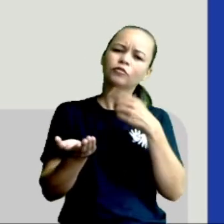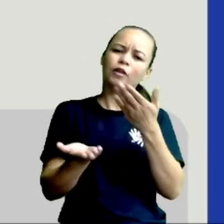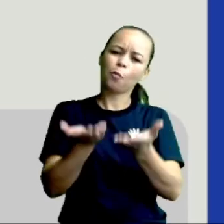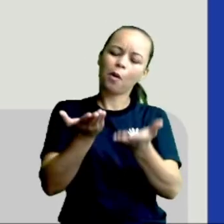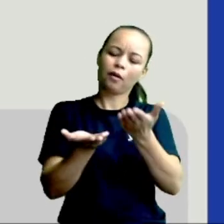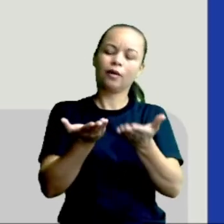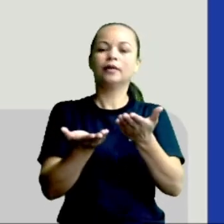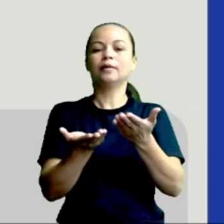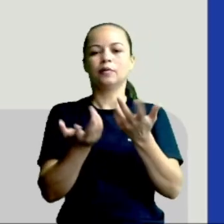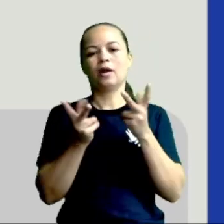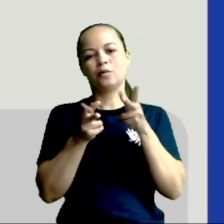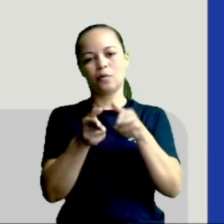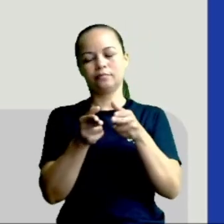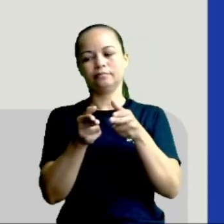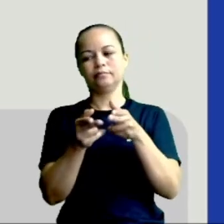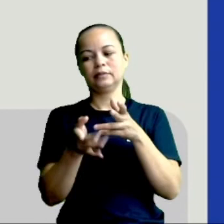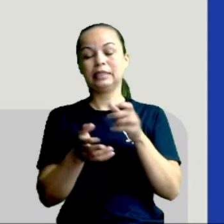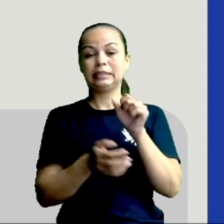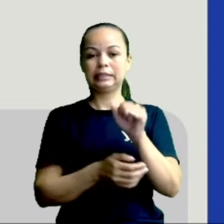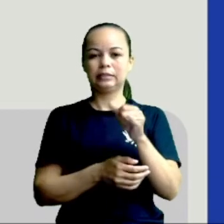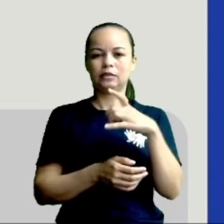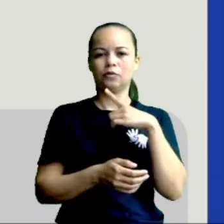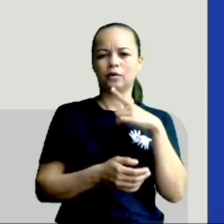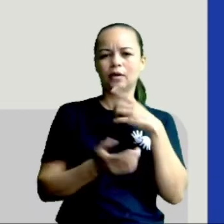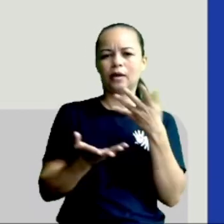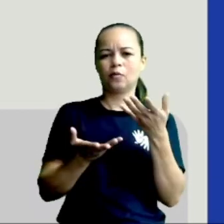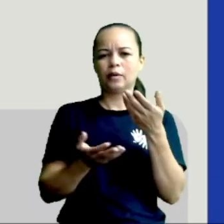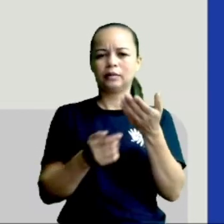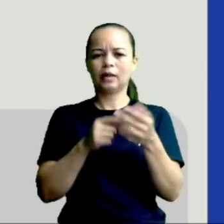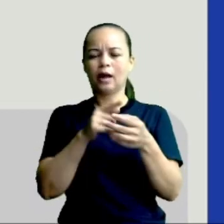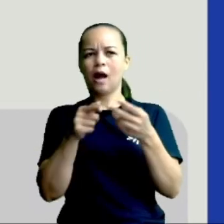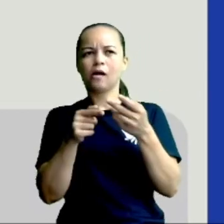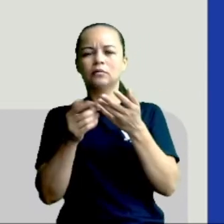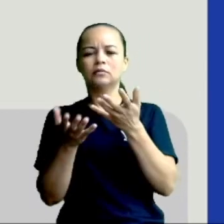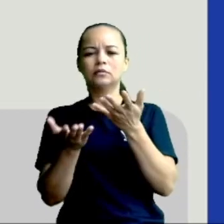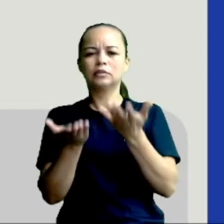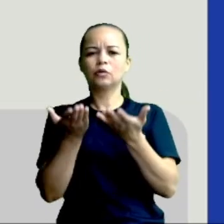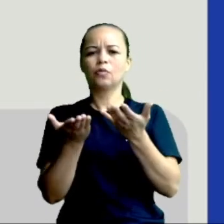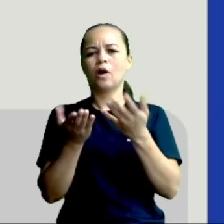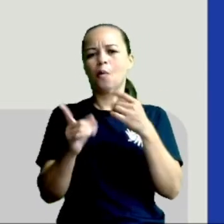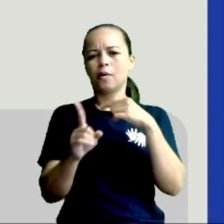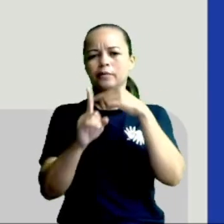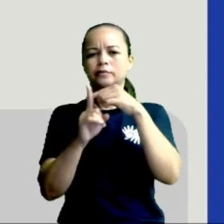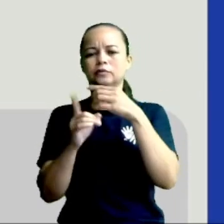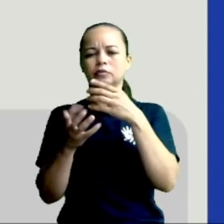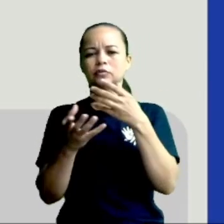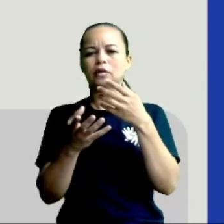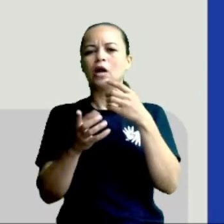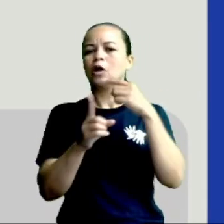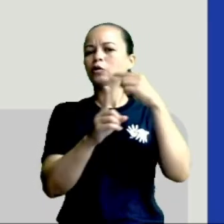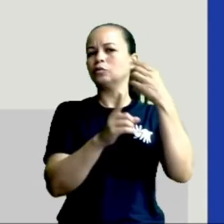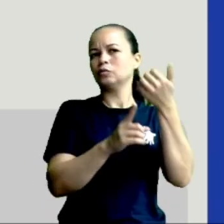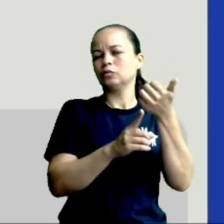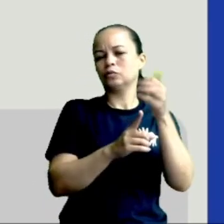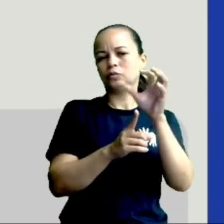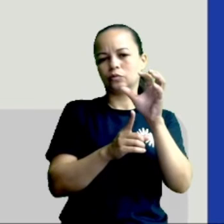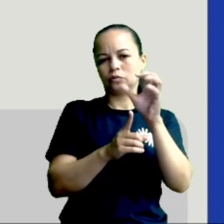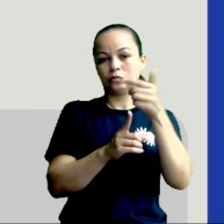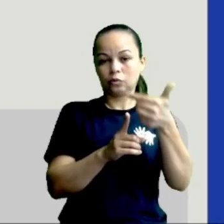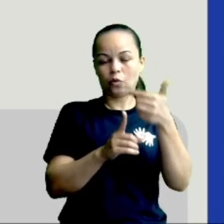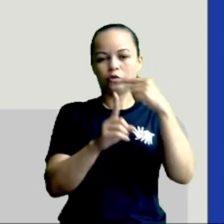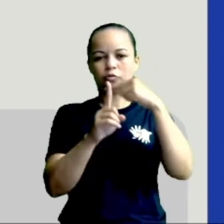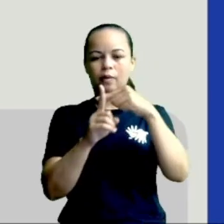equilíbrio eu vou manter a igualdade então se eu quero aumentar Aí sim vamos pegar aquela última operação que a gente fez 2 + 10